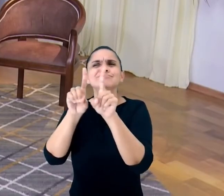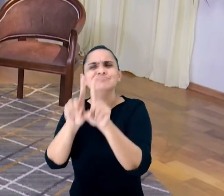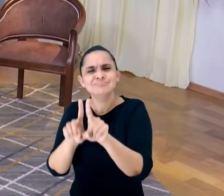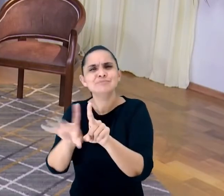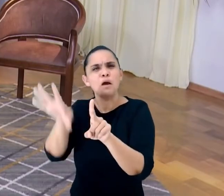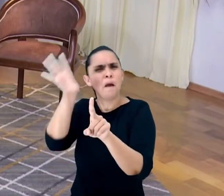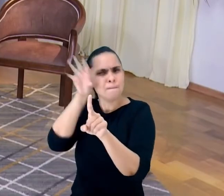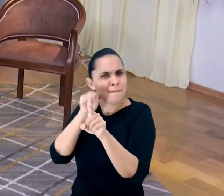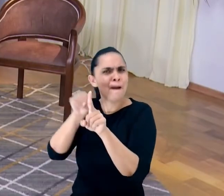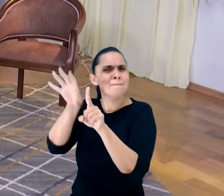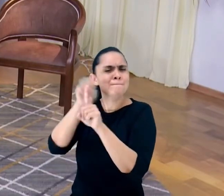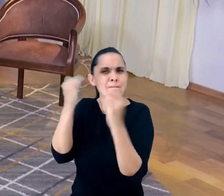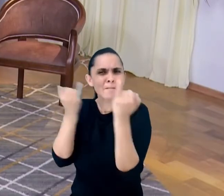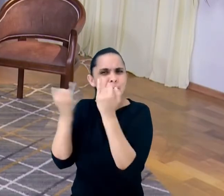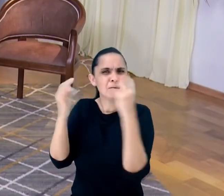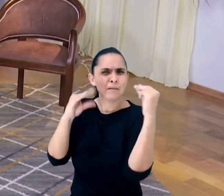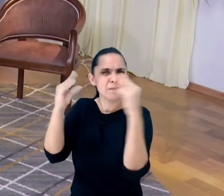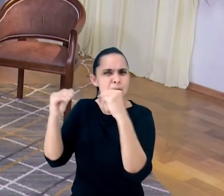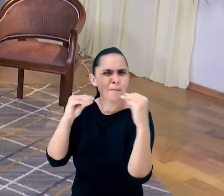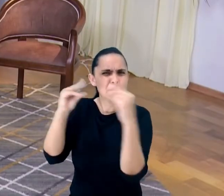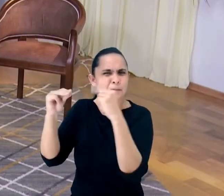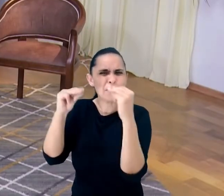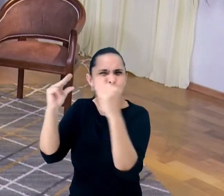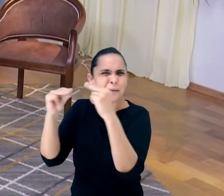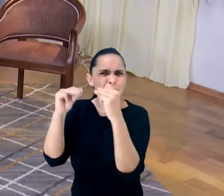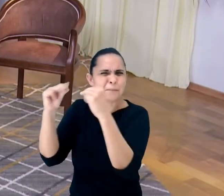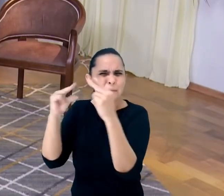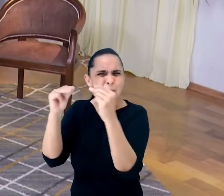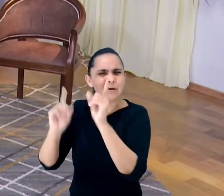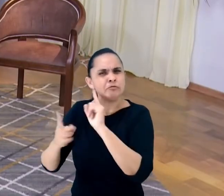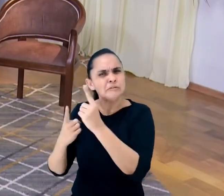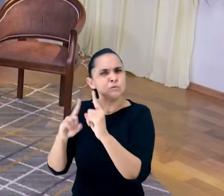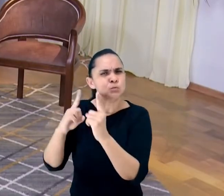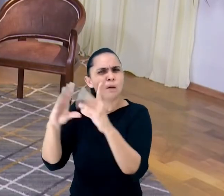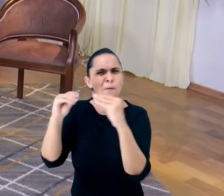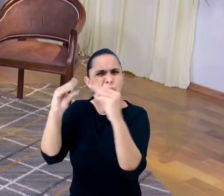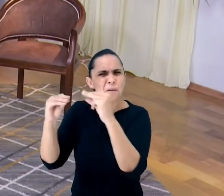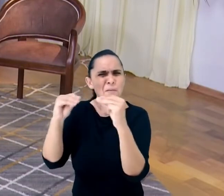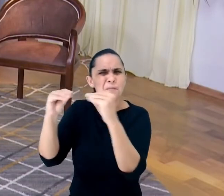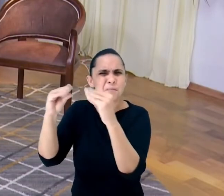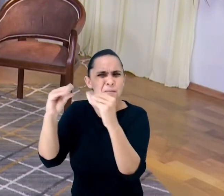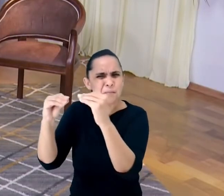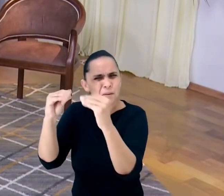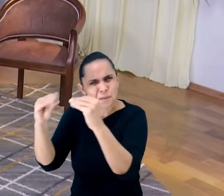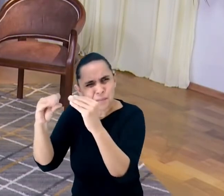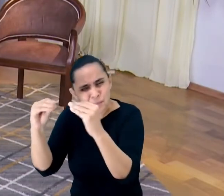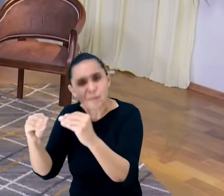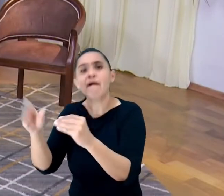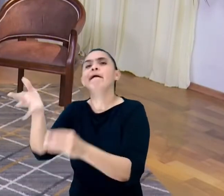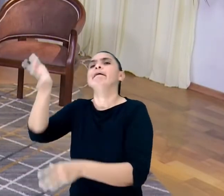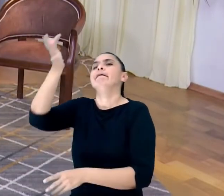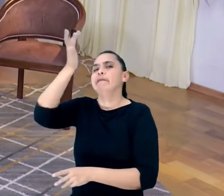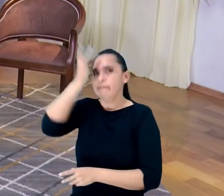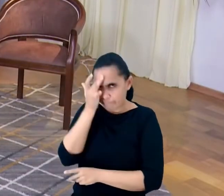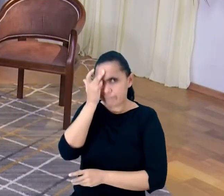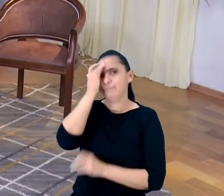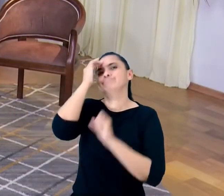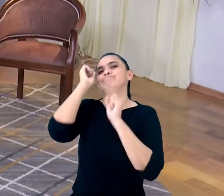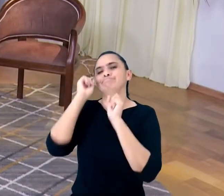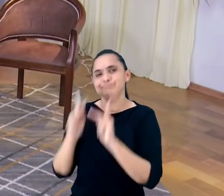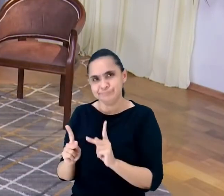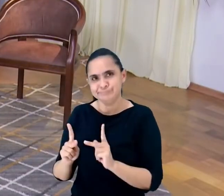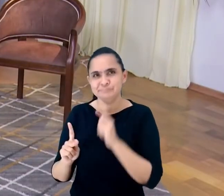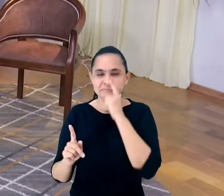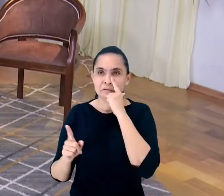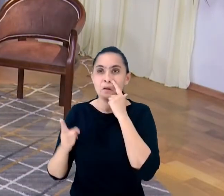decorada, ok? Tenta imaginar essa situação. Um mensageiro vai chegando com a mensagem, 2 estão na frente da pousada,